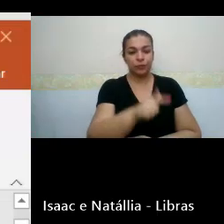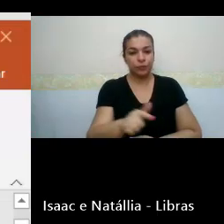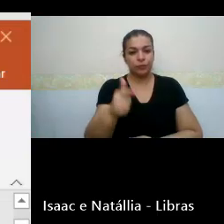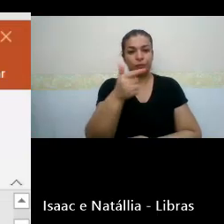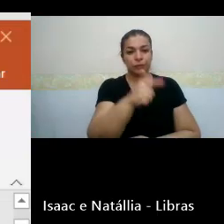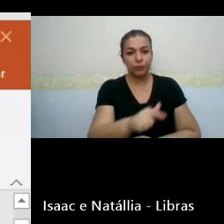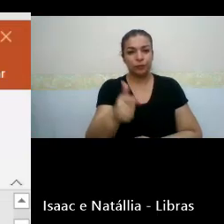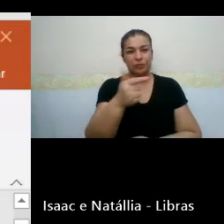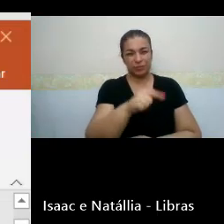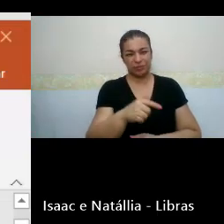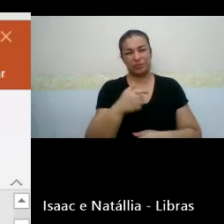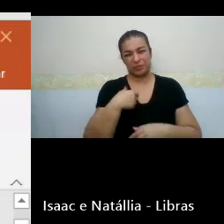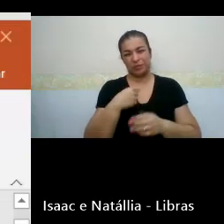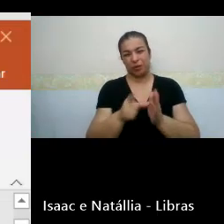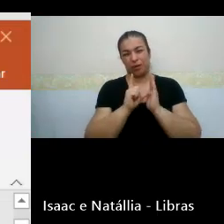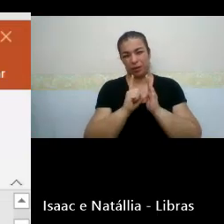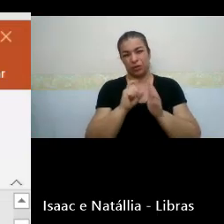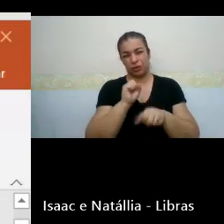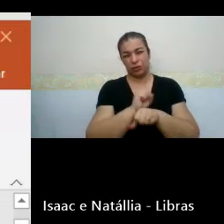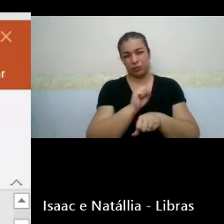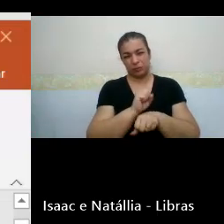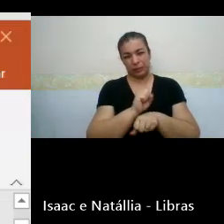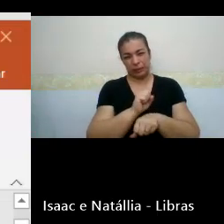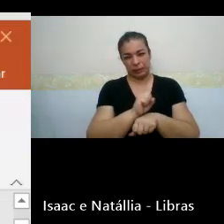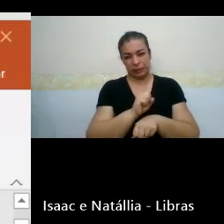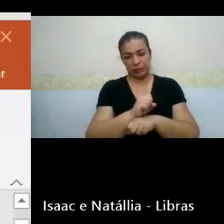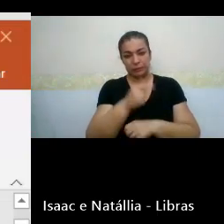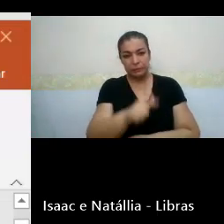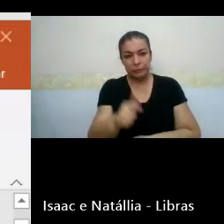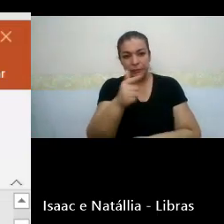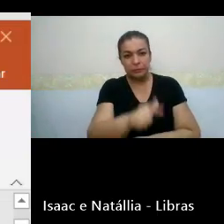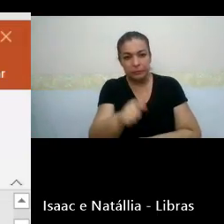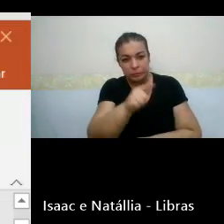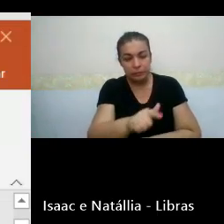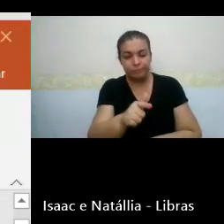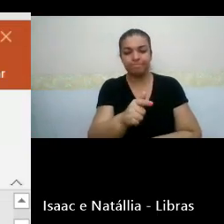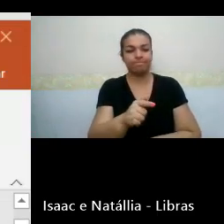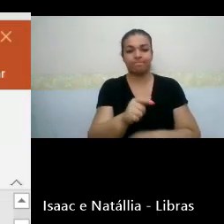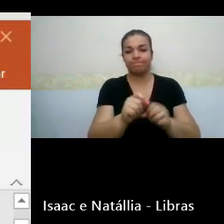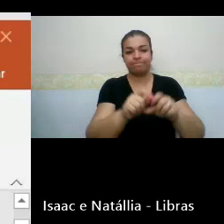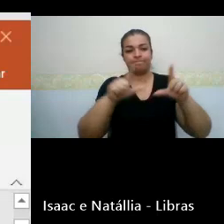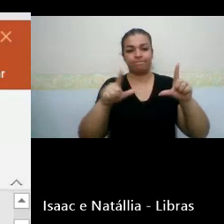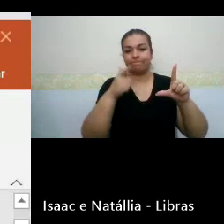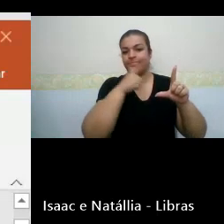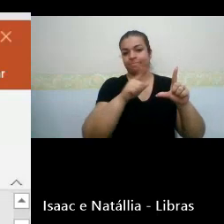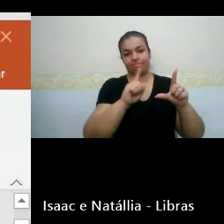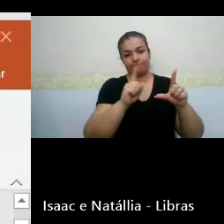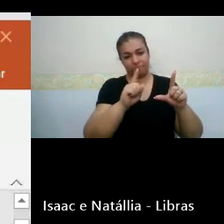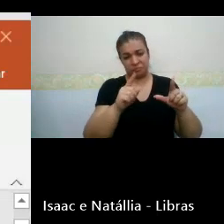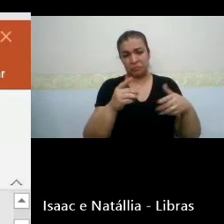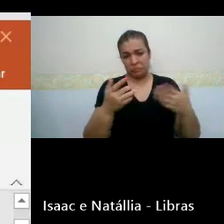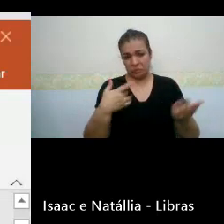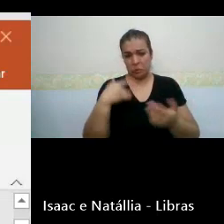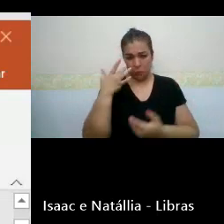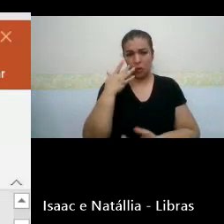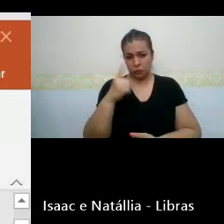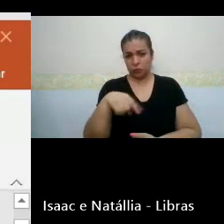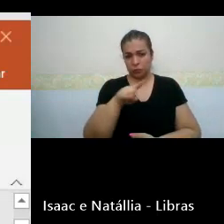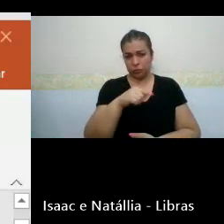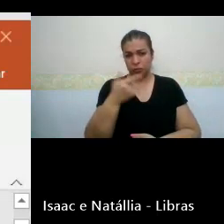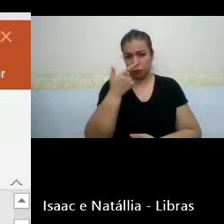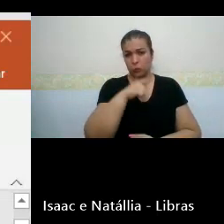aguardava os 5 minutos de tolerância, e não foi possível. Eu acredito que vocês estejam